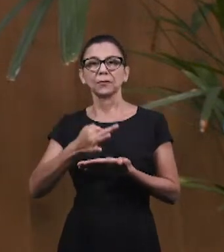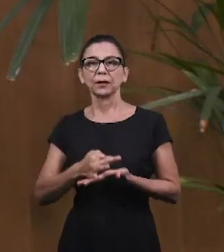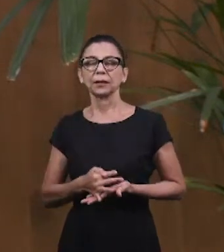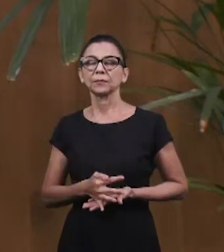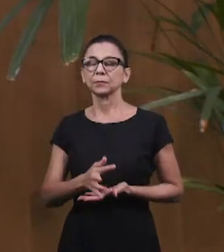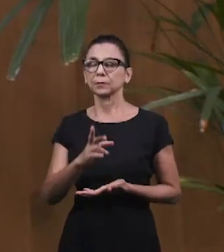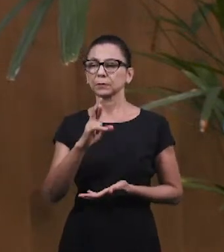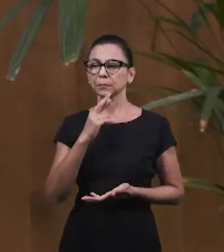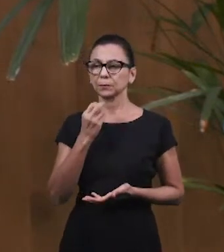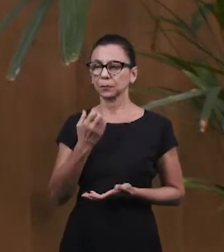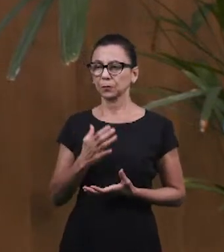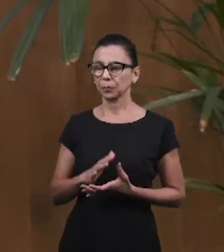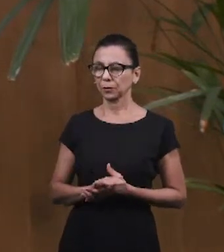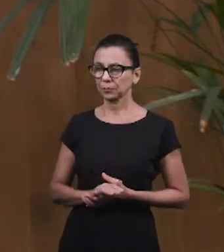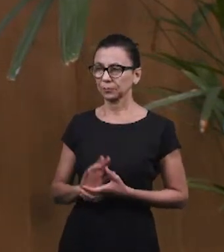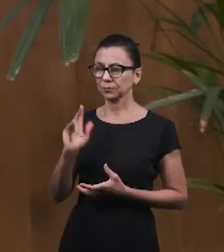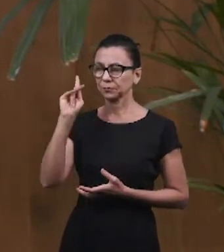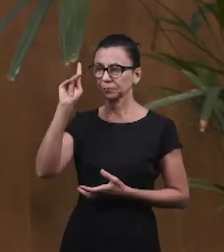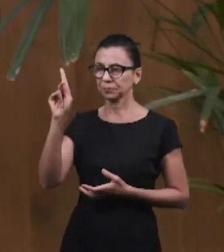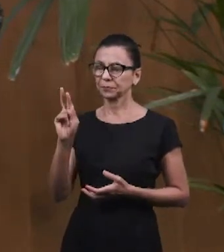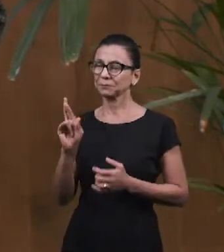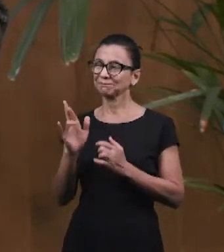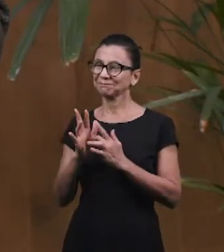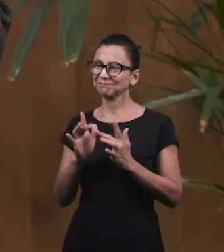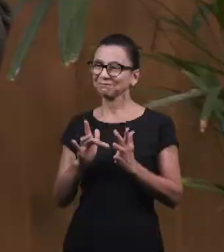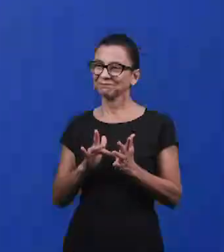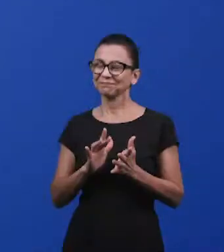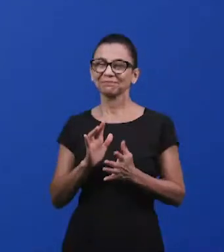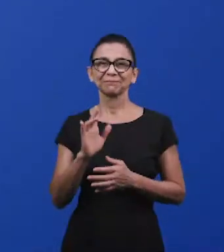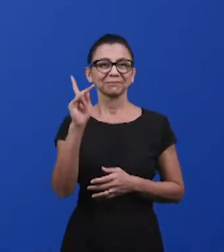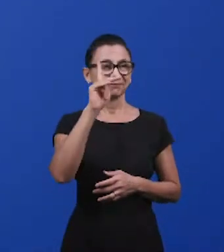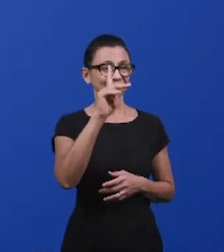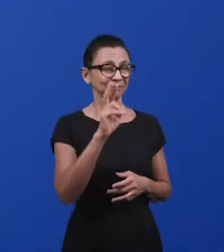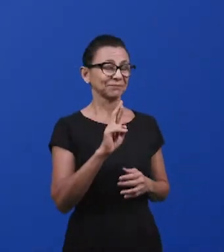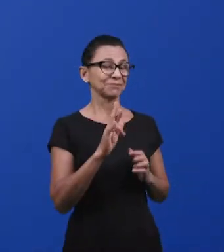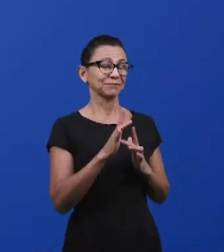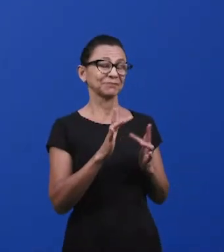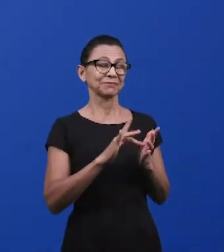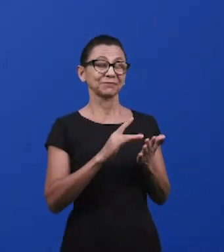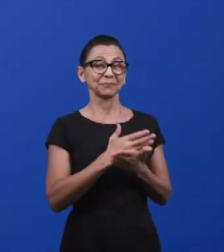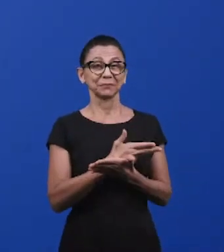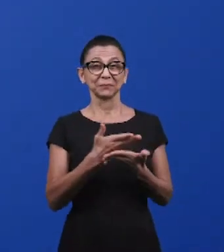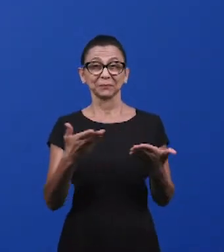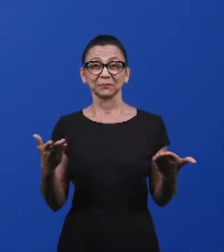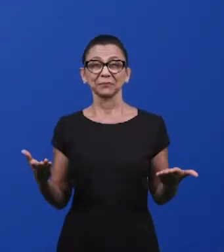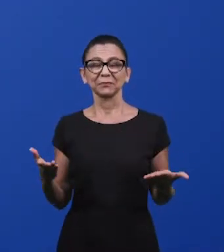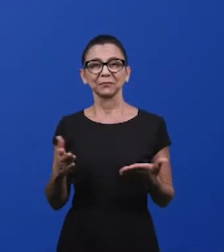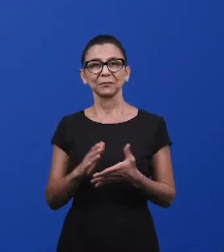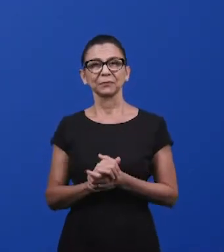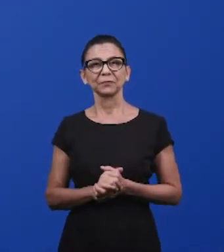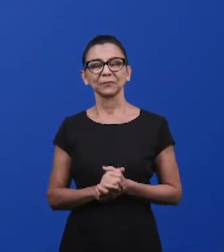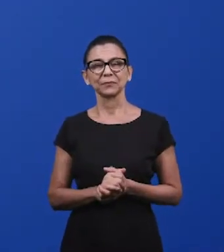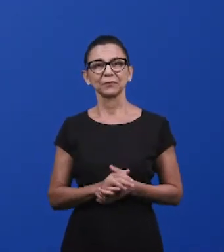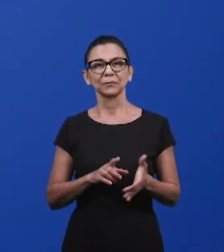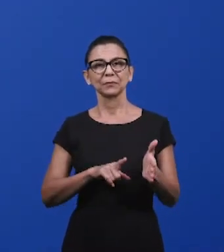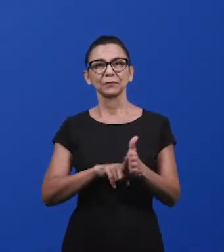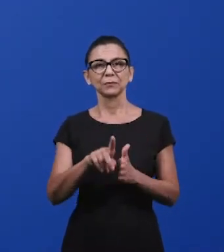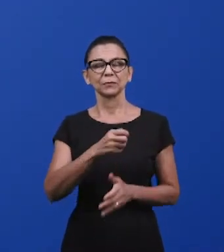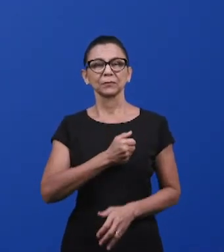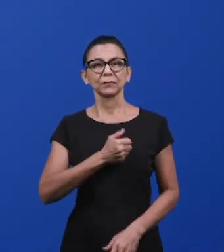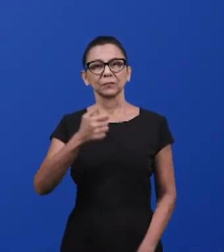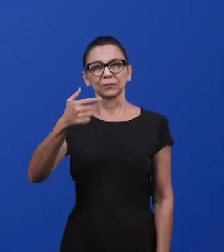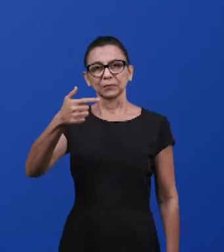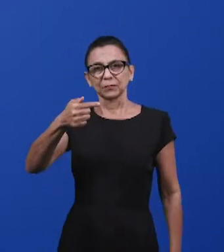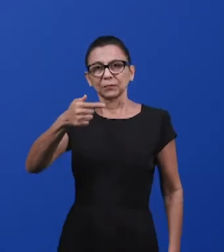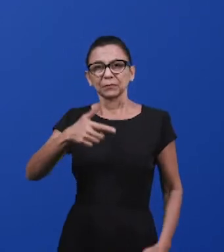bem colocada. Miguel, a paz do Senhor Jesus, companheiro. A paz do Senhor, irmãos. Respondendo à pergunta número 7,